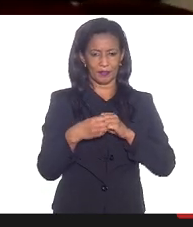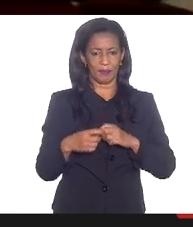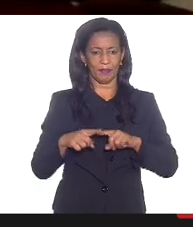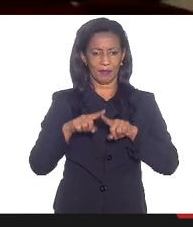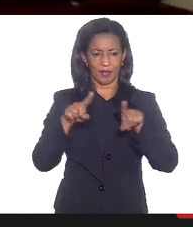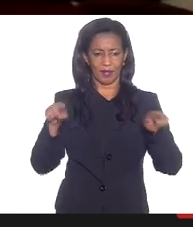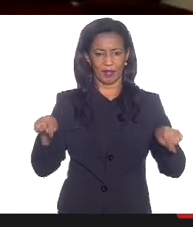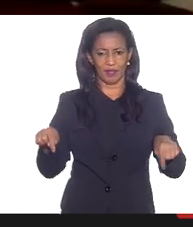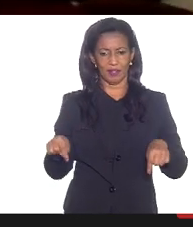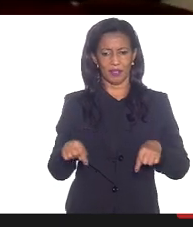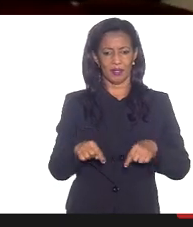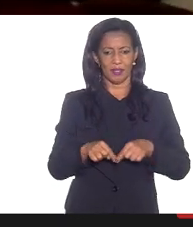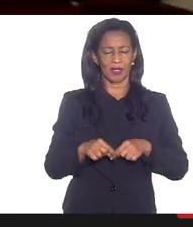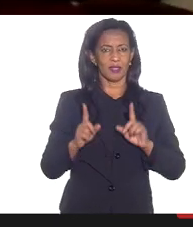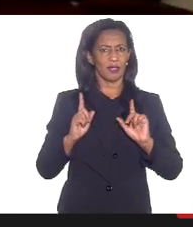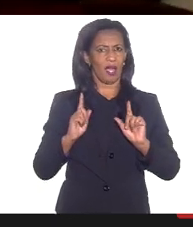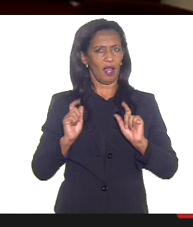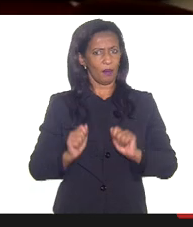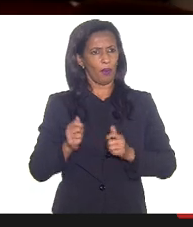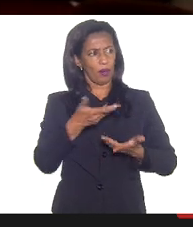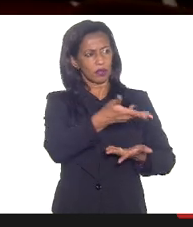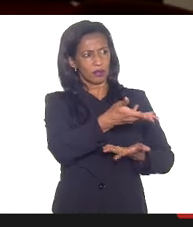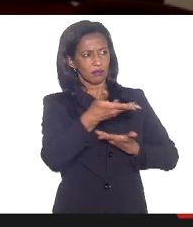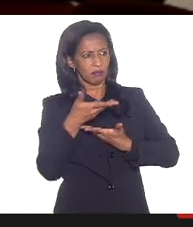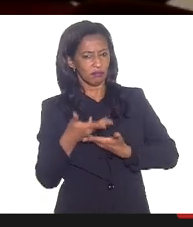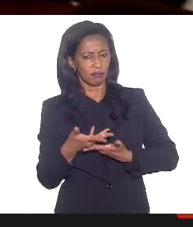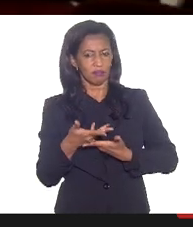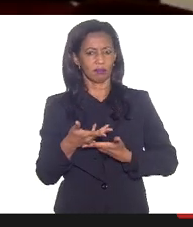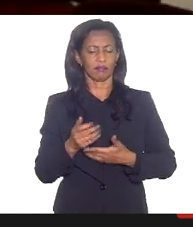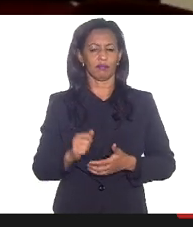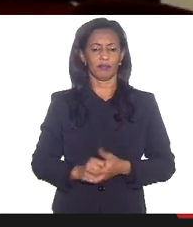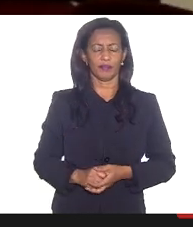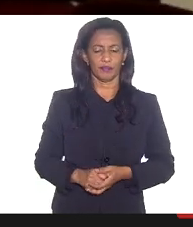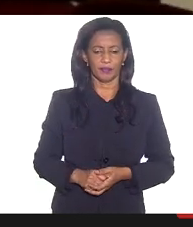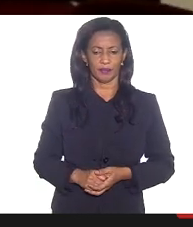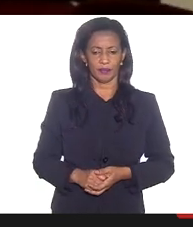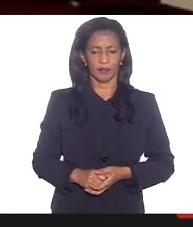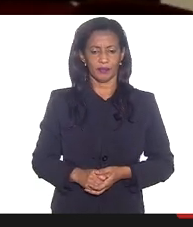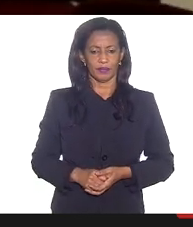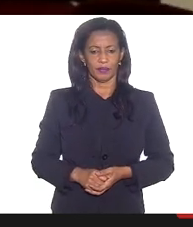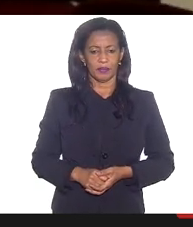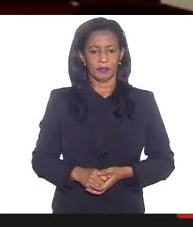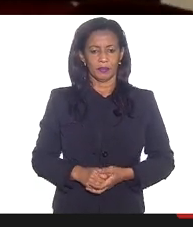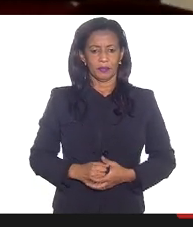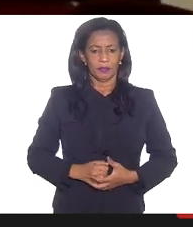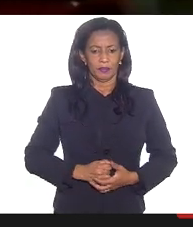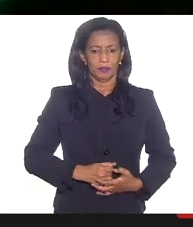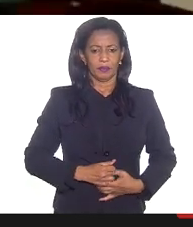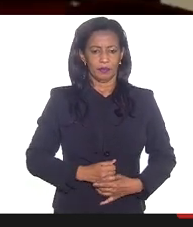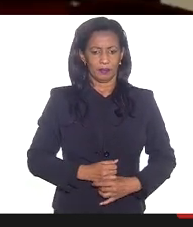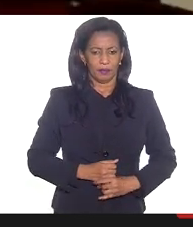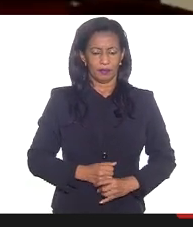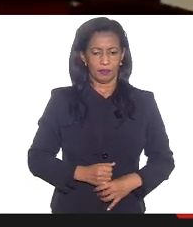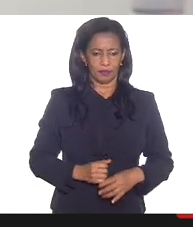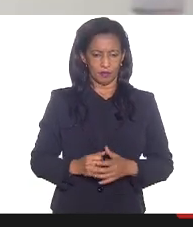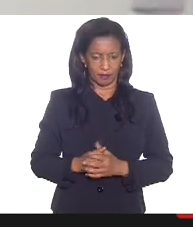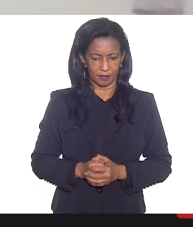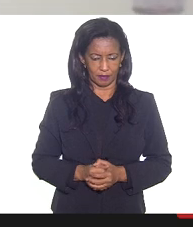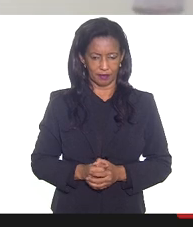Darcy Ribeiro para que a gente possa melhorar nossas próximas. Obrigado aí. Está ótimo,